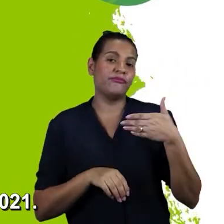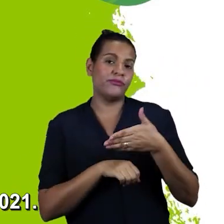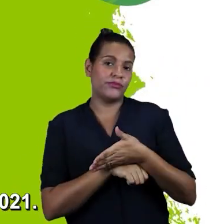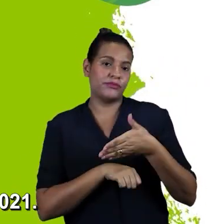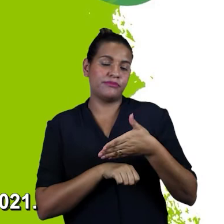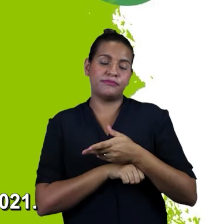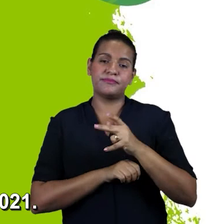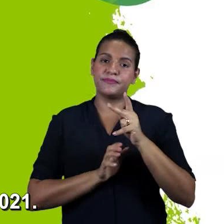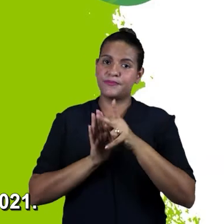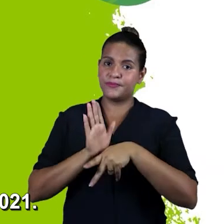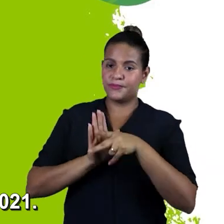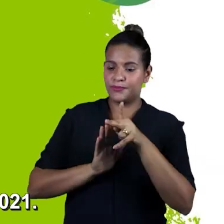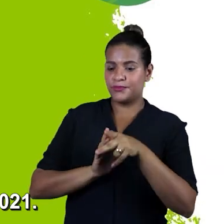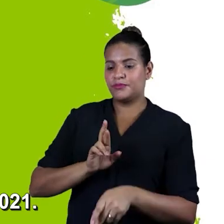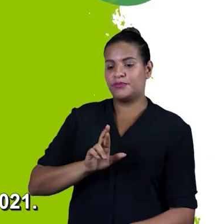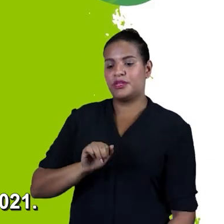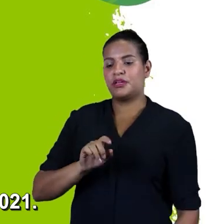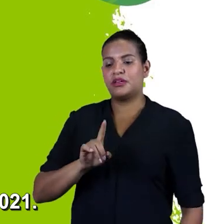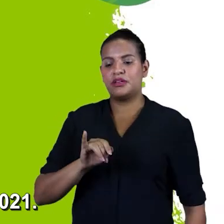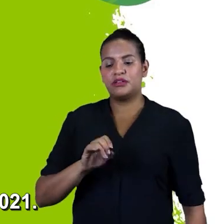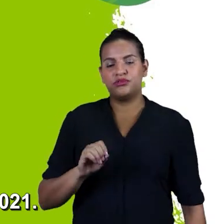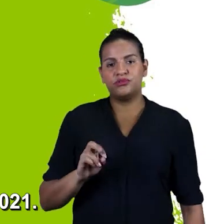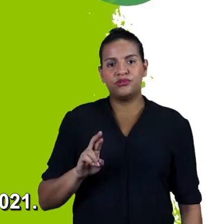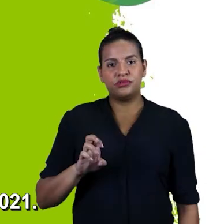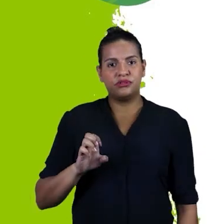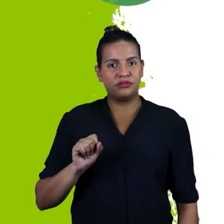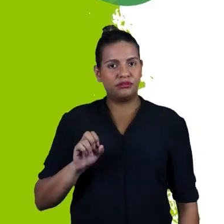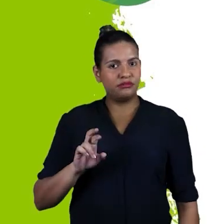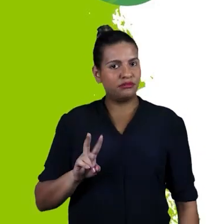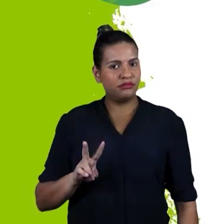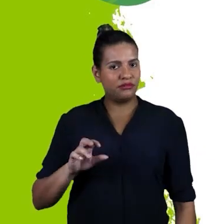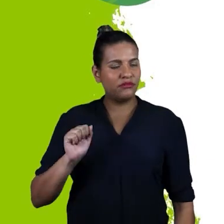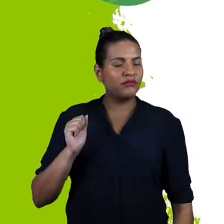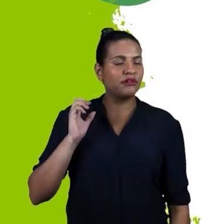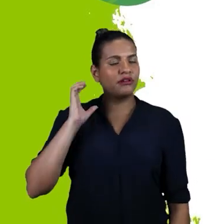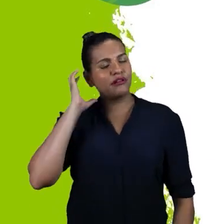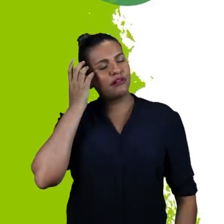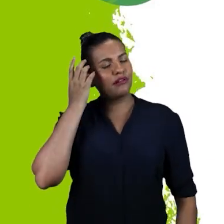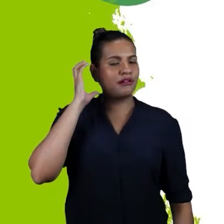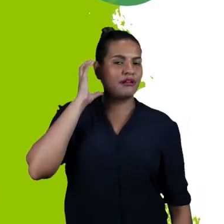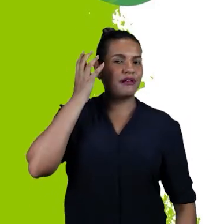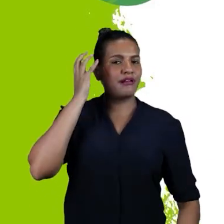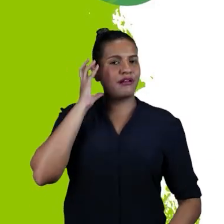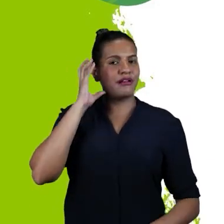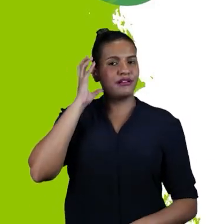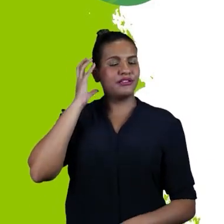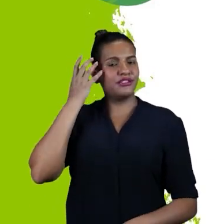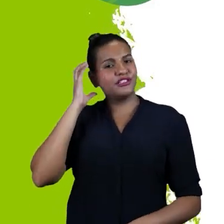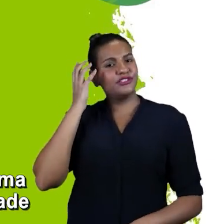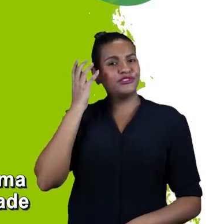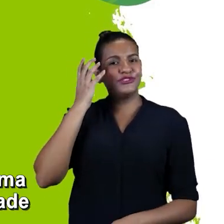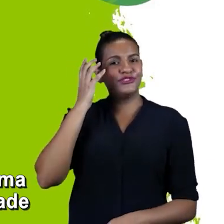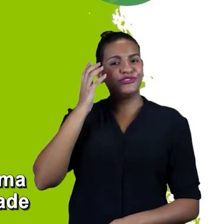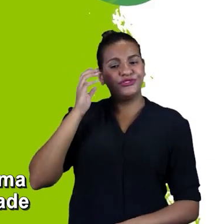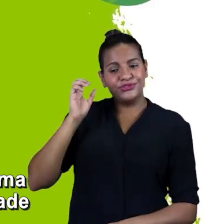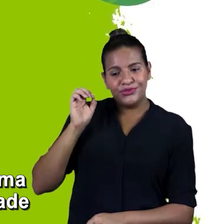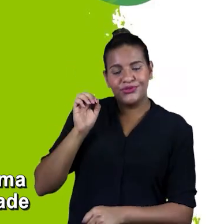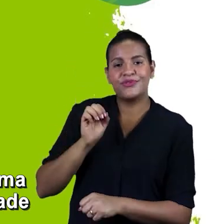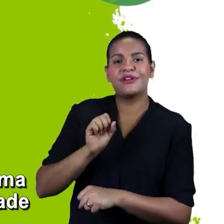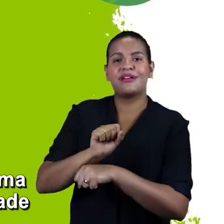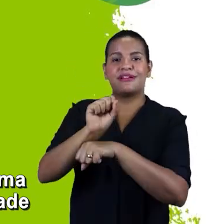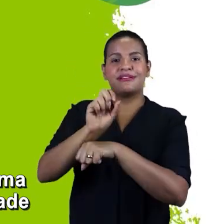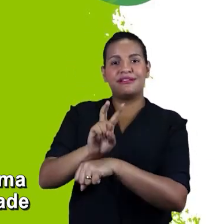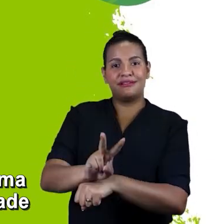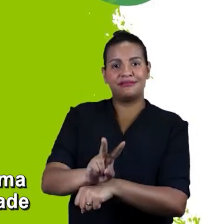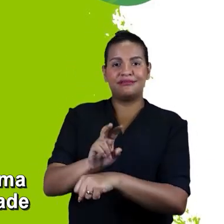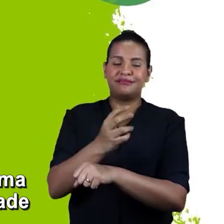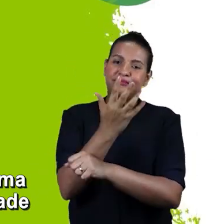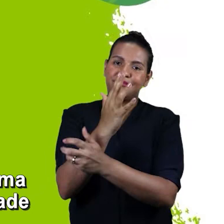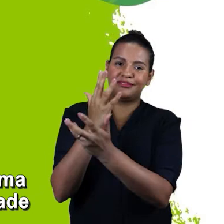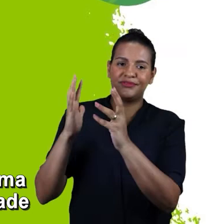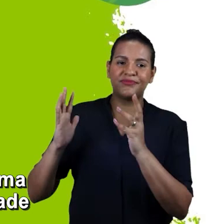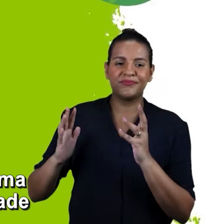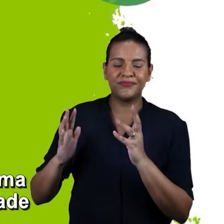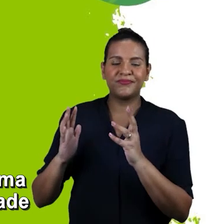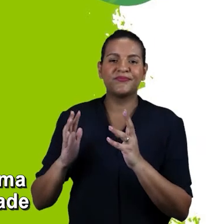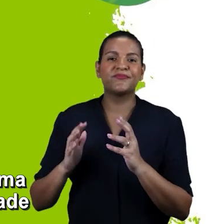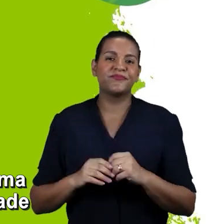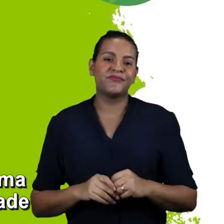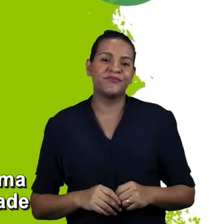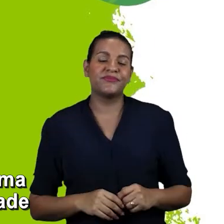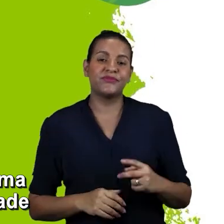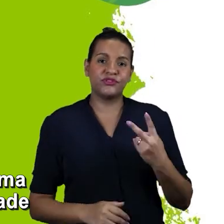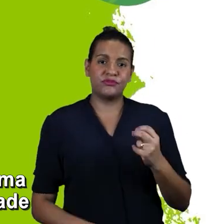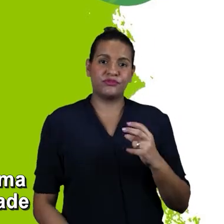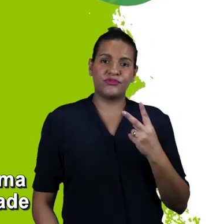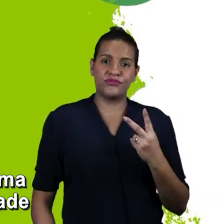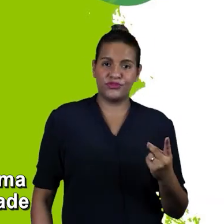projeto Rádio Reserva, turma 2021. Este e os demais programas são elaborados dentro do Programa de Educação